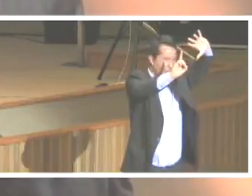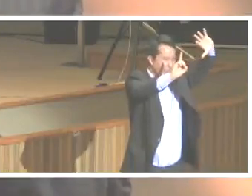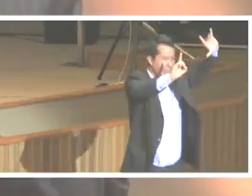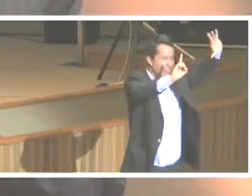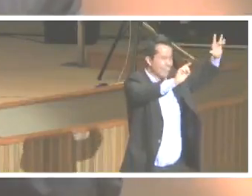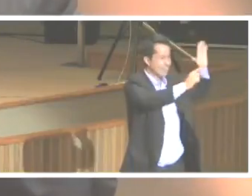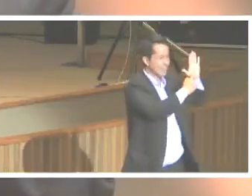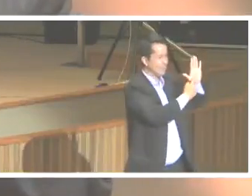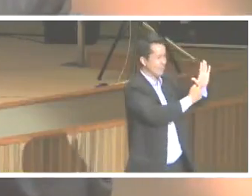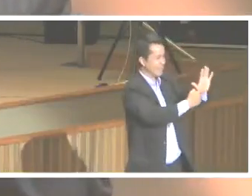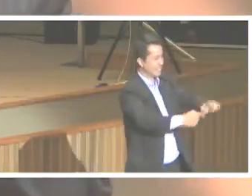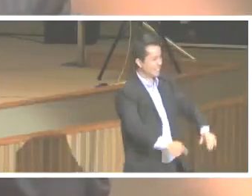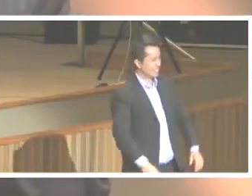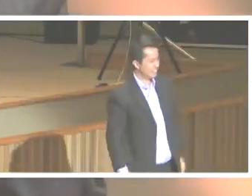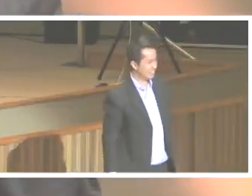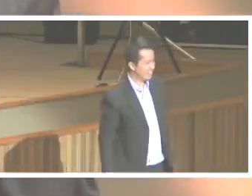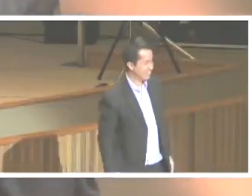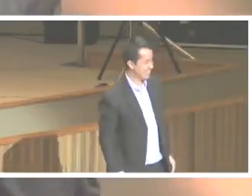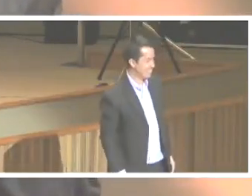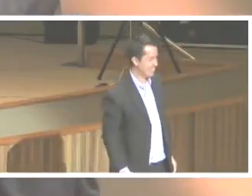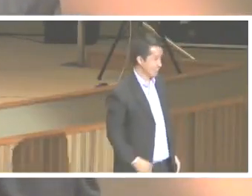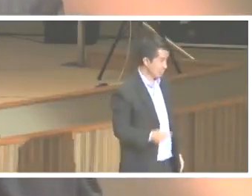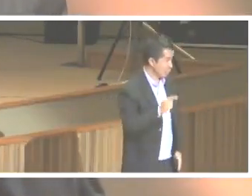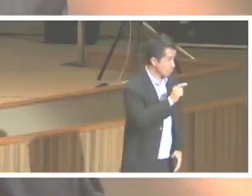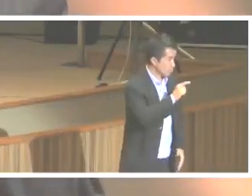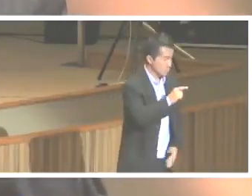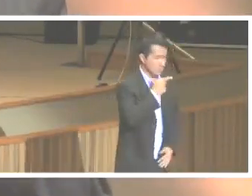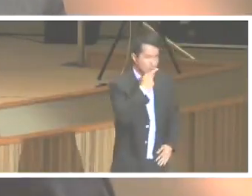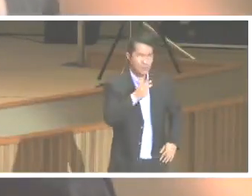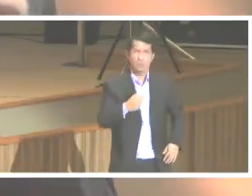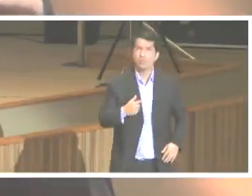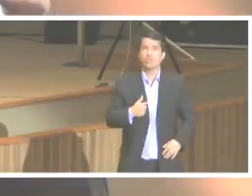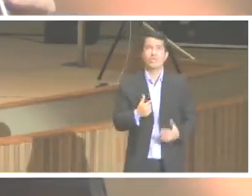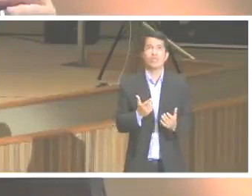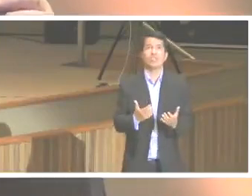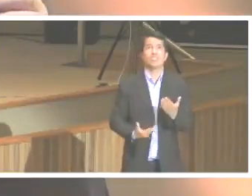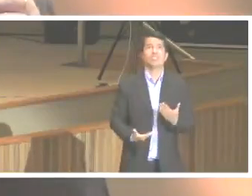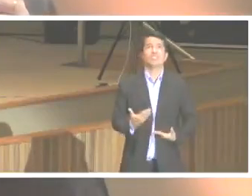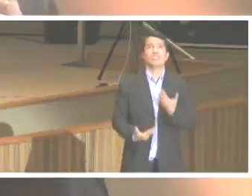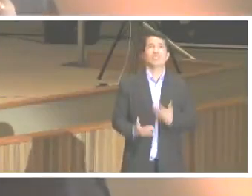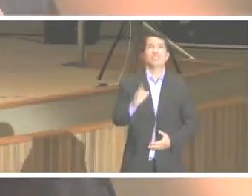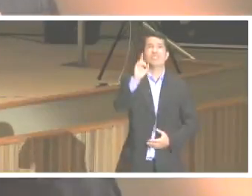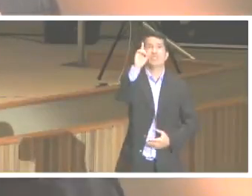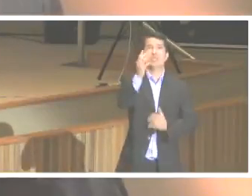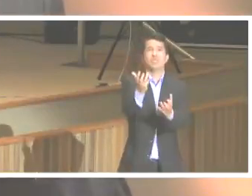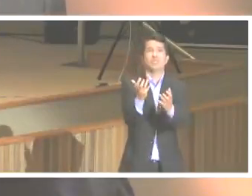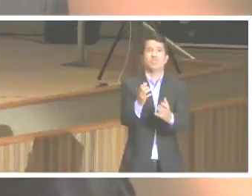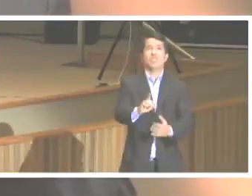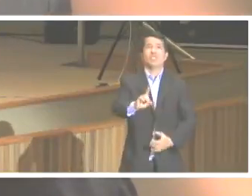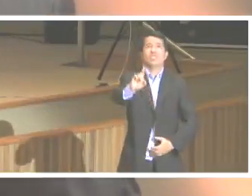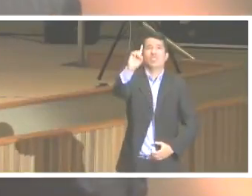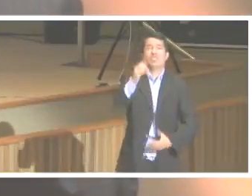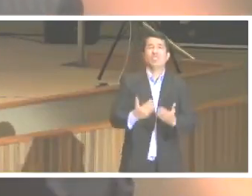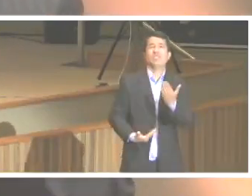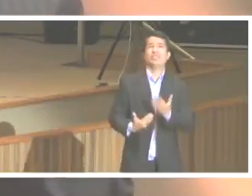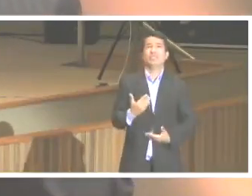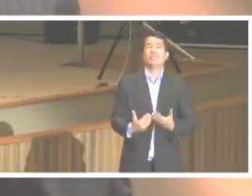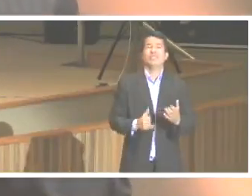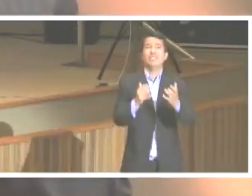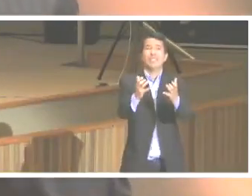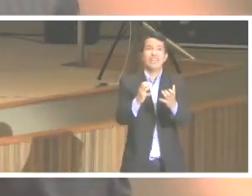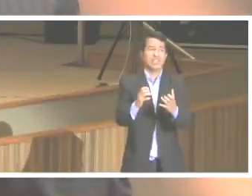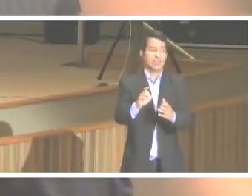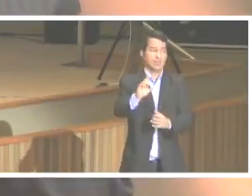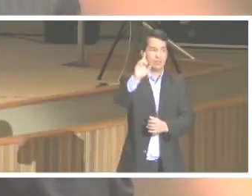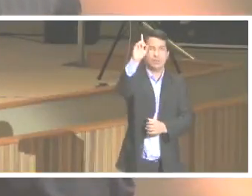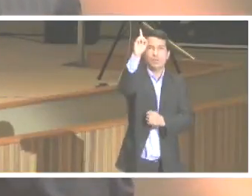aquele jeitinho de senhor eu quero ser vice e quase um vant do teu projecto se revelando na